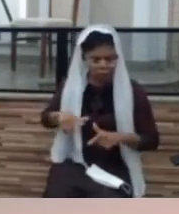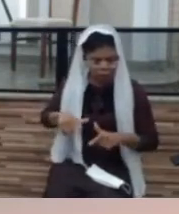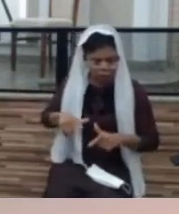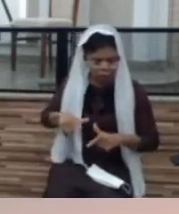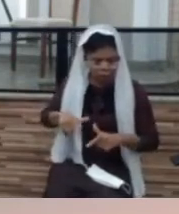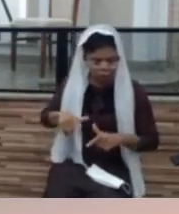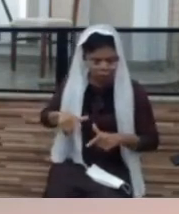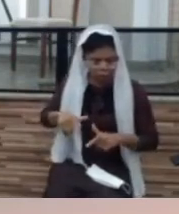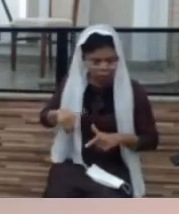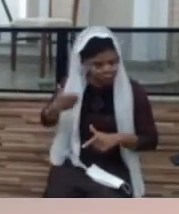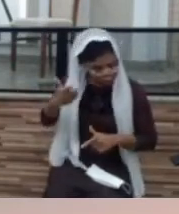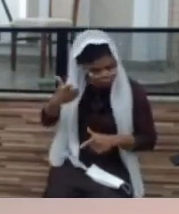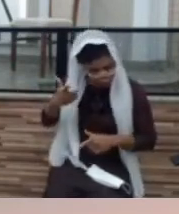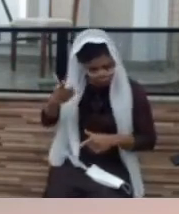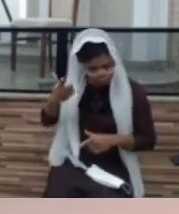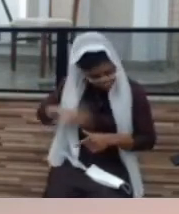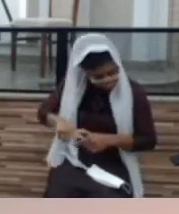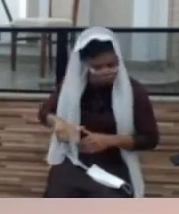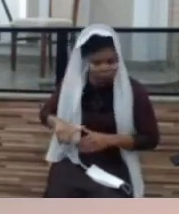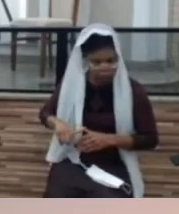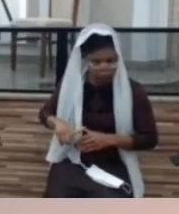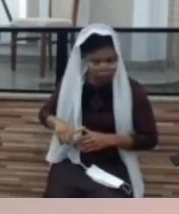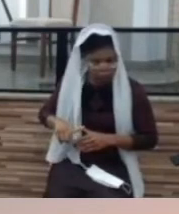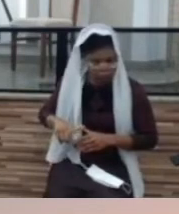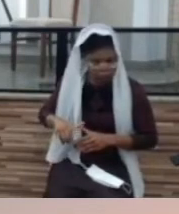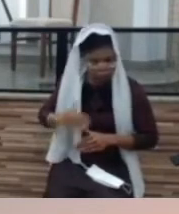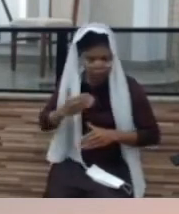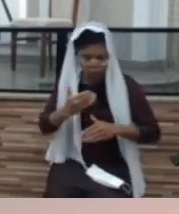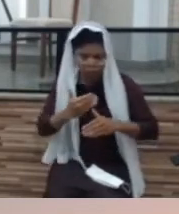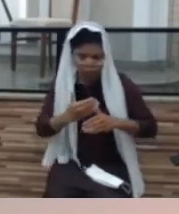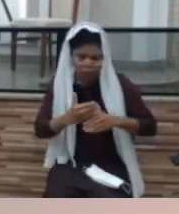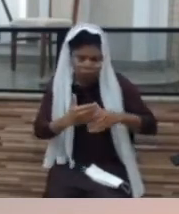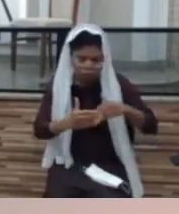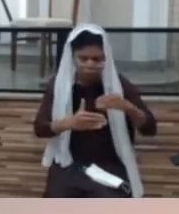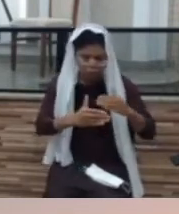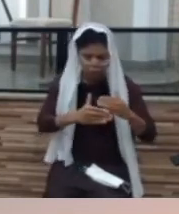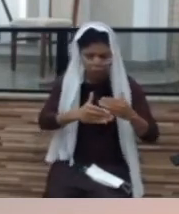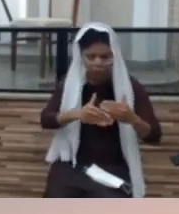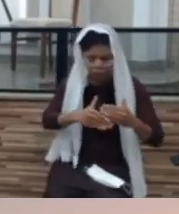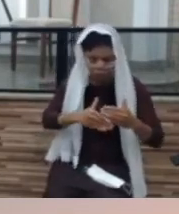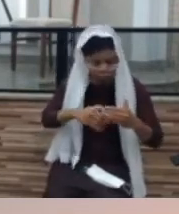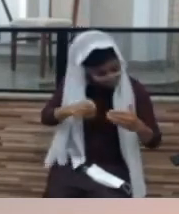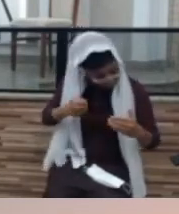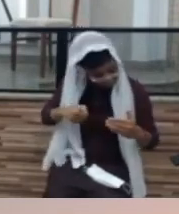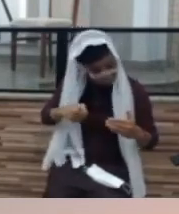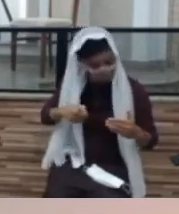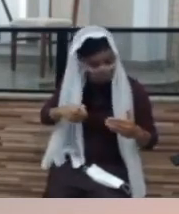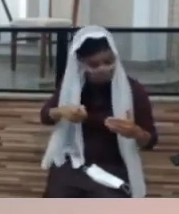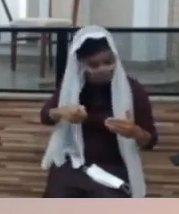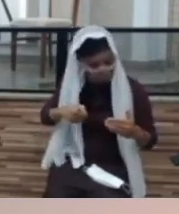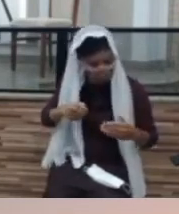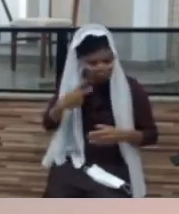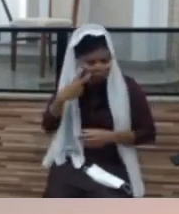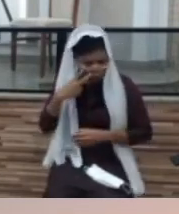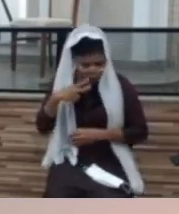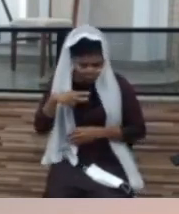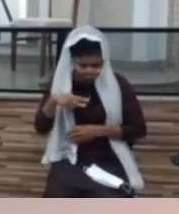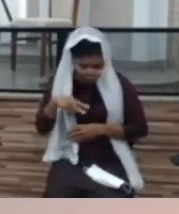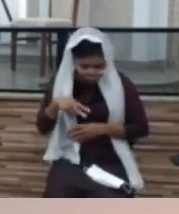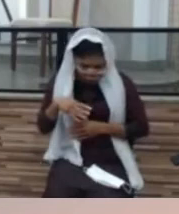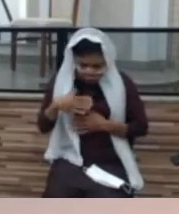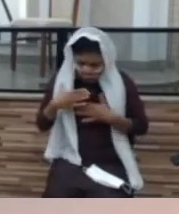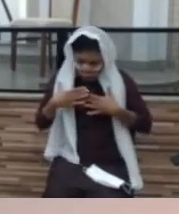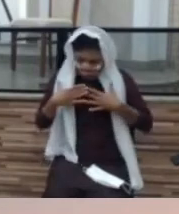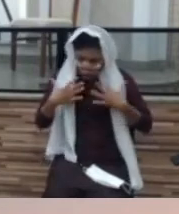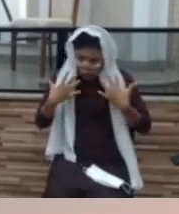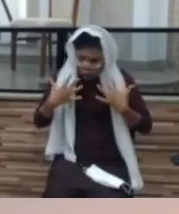à recuperação de Jerusalém. Santo é o nome do Senhor. E veio. Quando ele chegou, irmão, que ele viu aquilo ali,